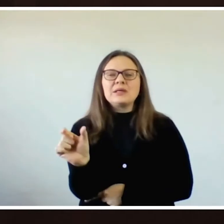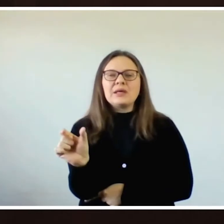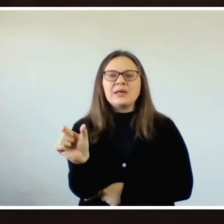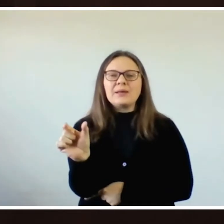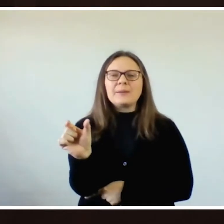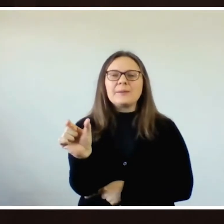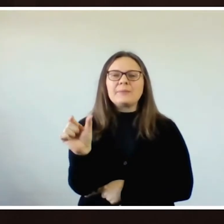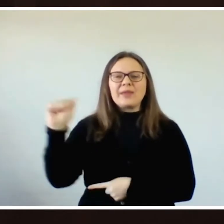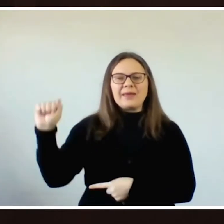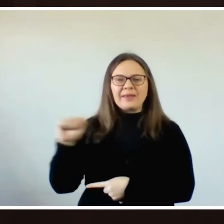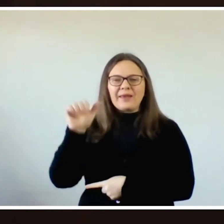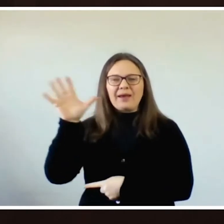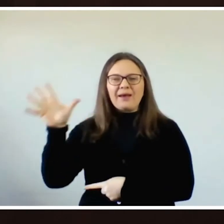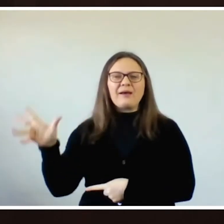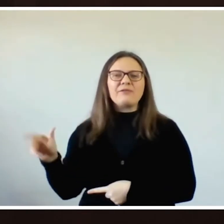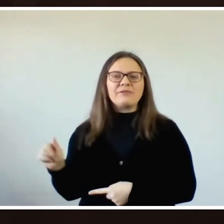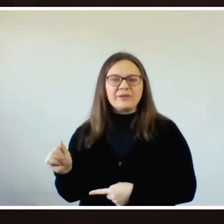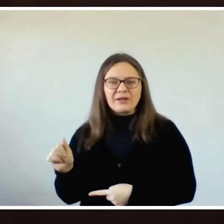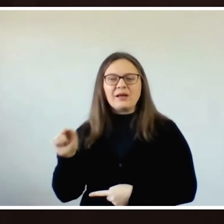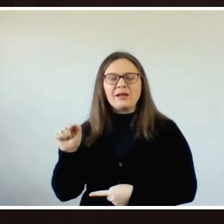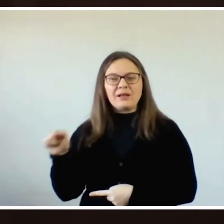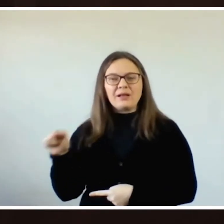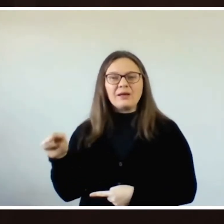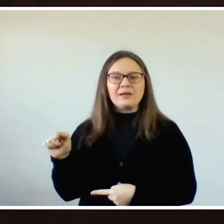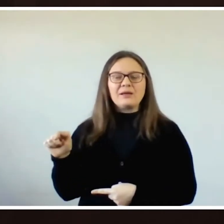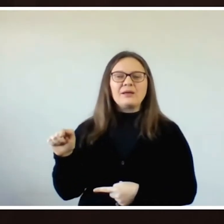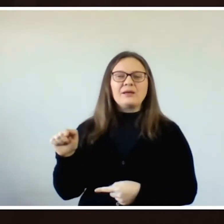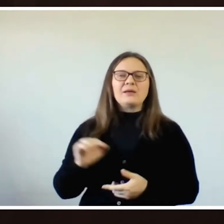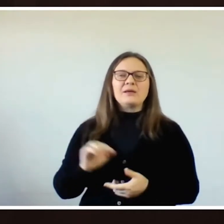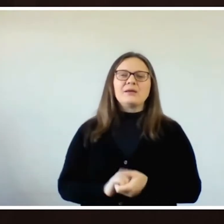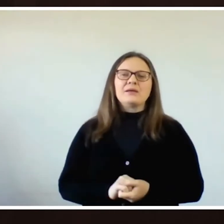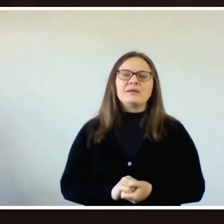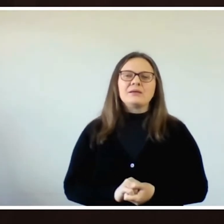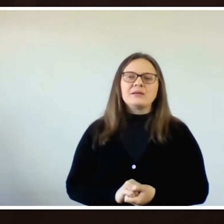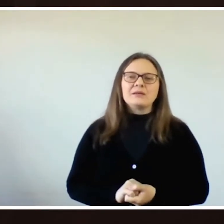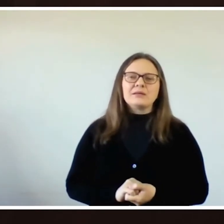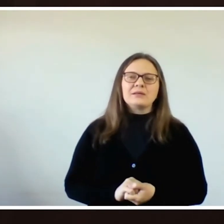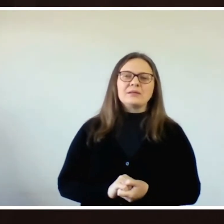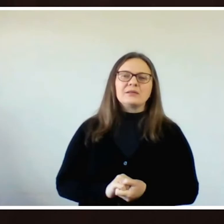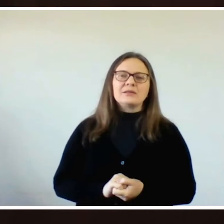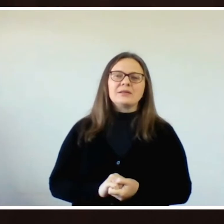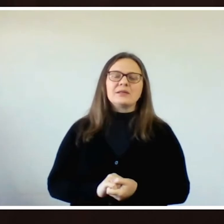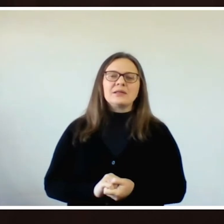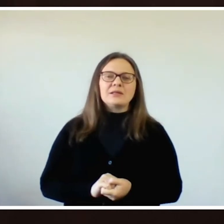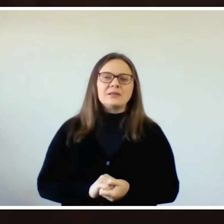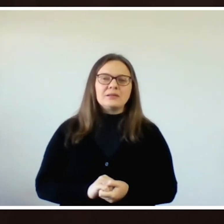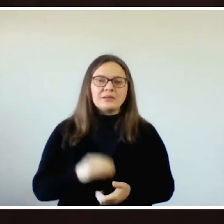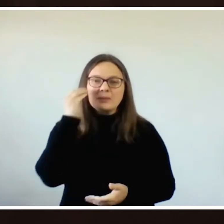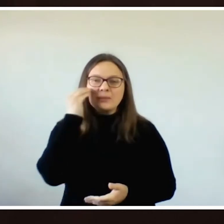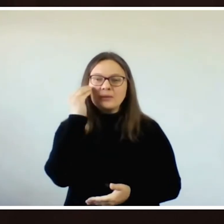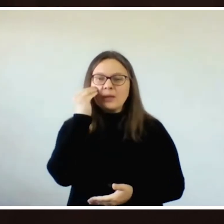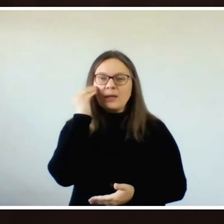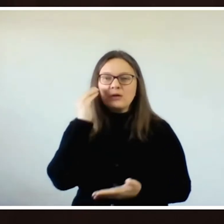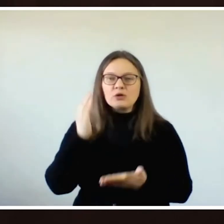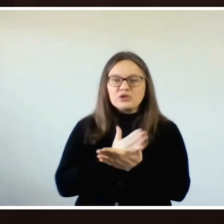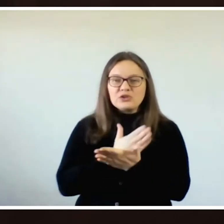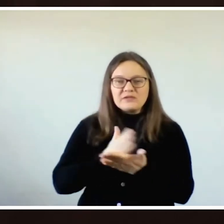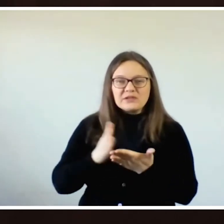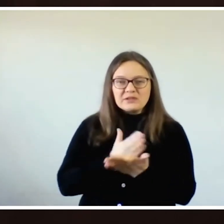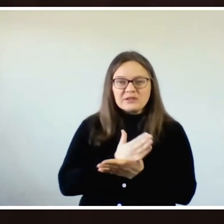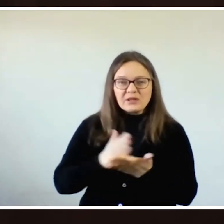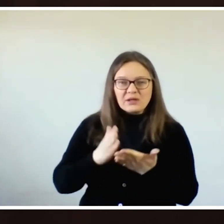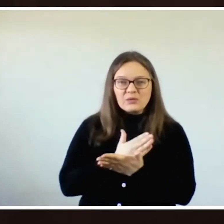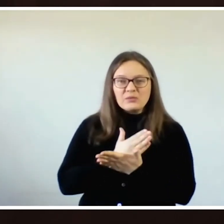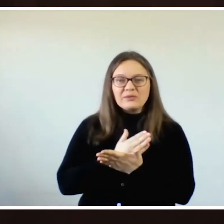hoje Tunísia, provocaram a primeira grande divisão, que é chamada de cisma da igreja.